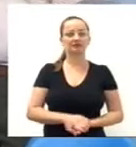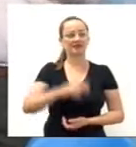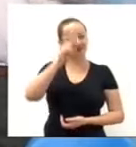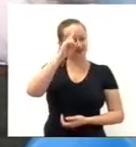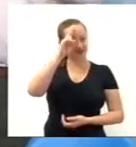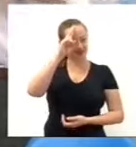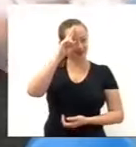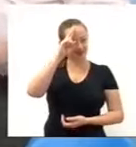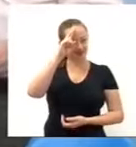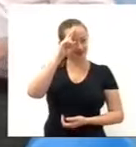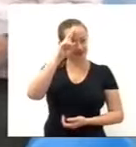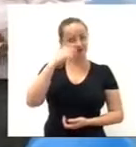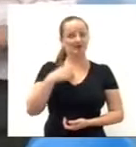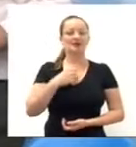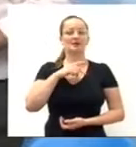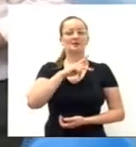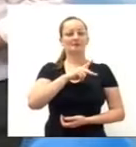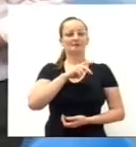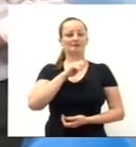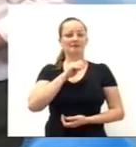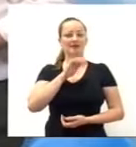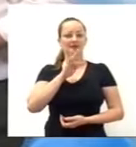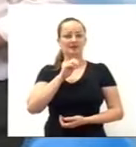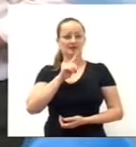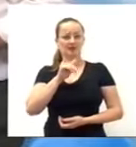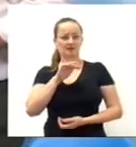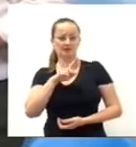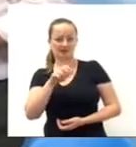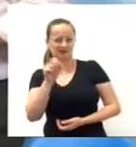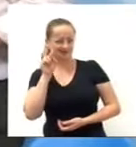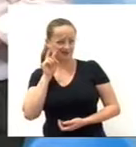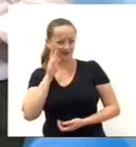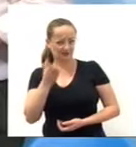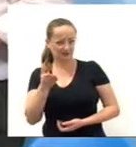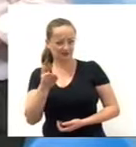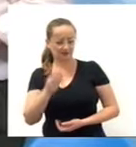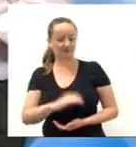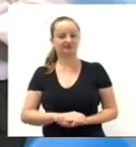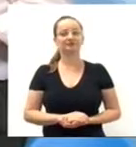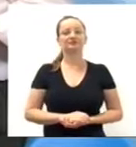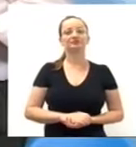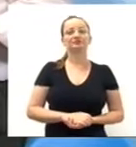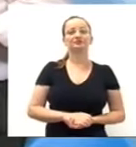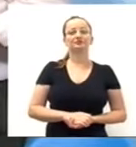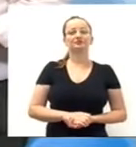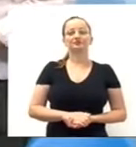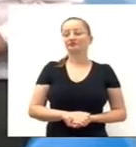lembram? Pitágoras, certo? Que é